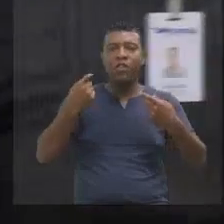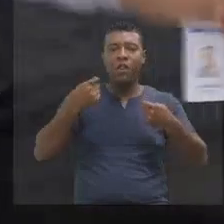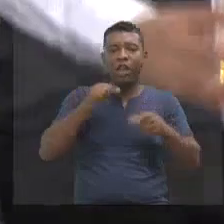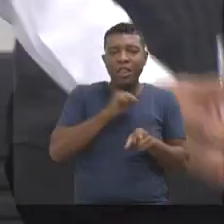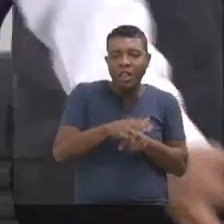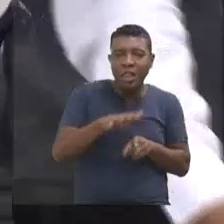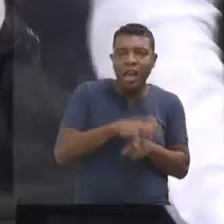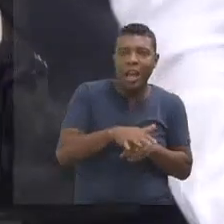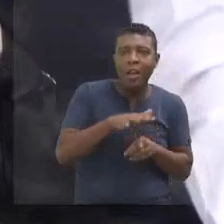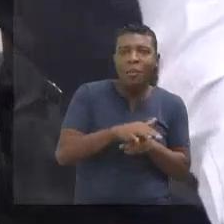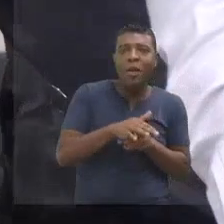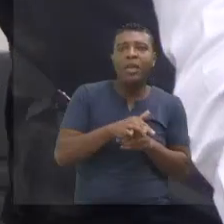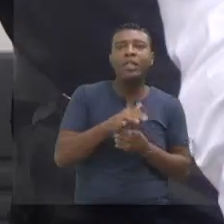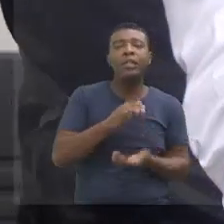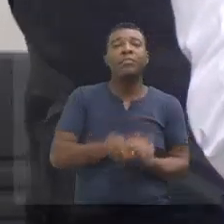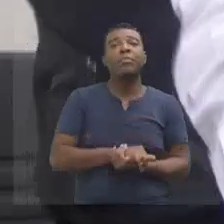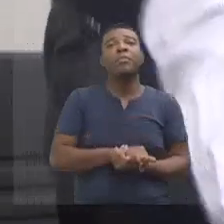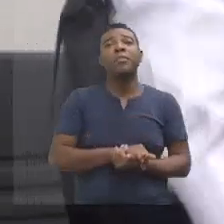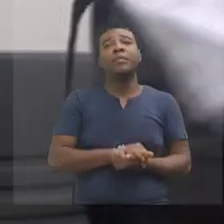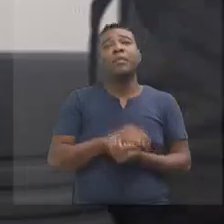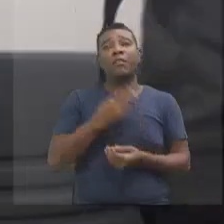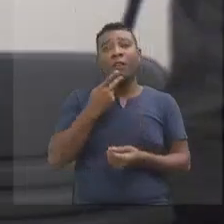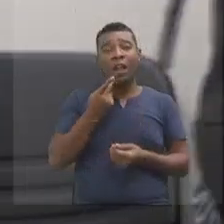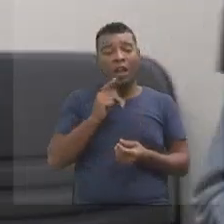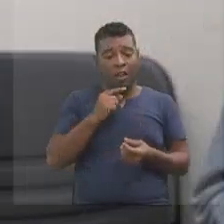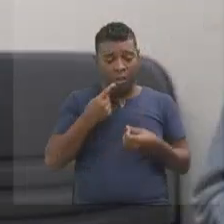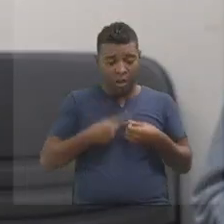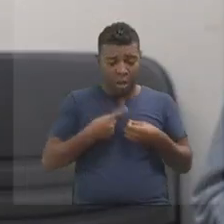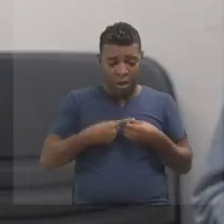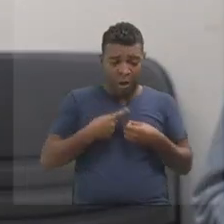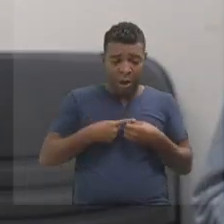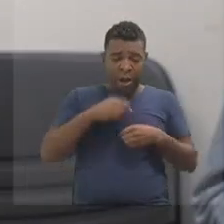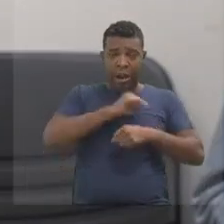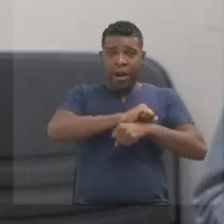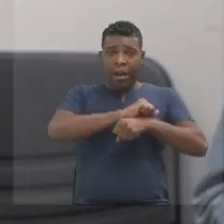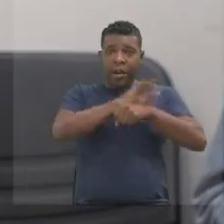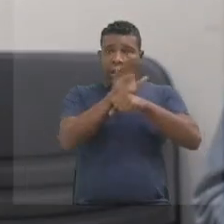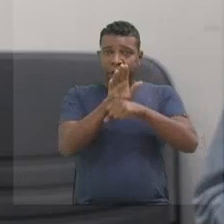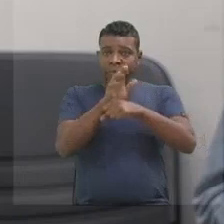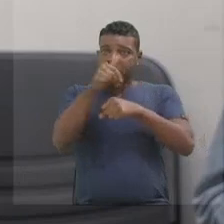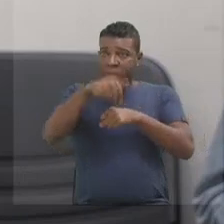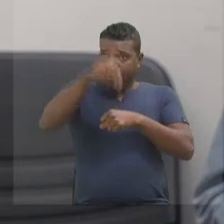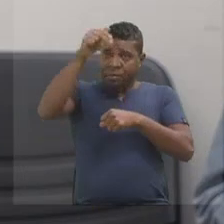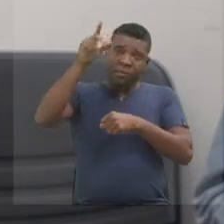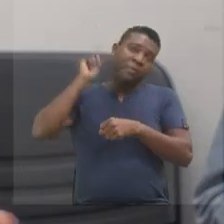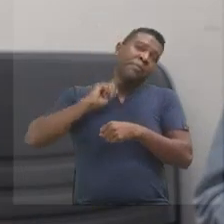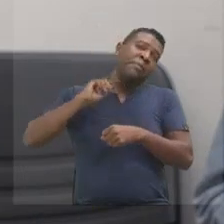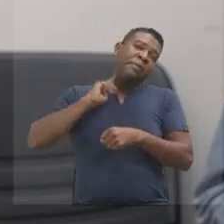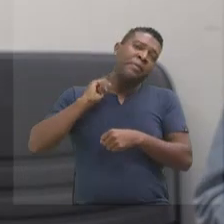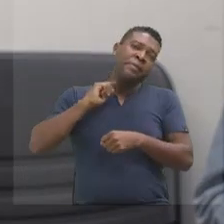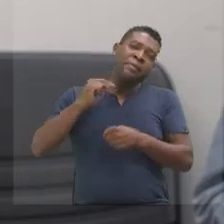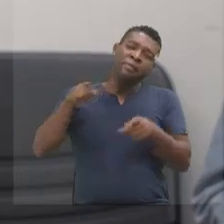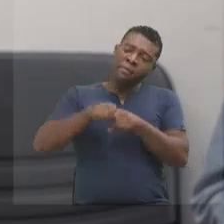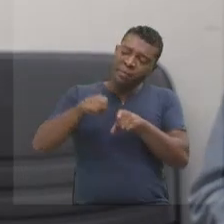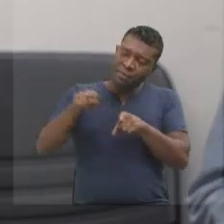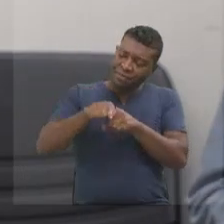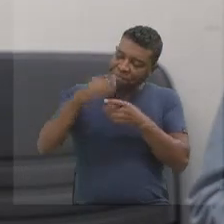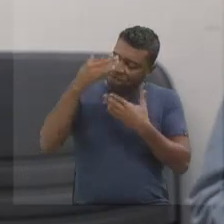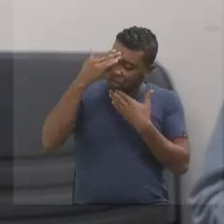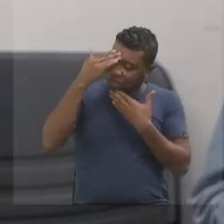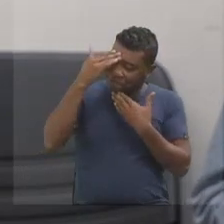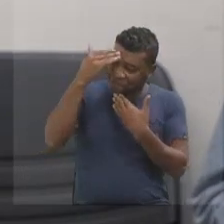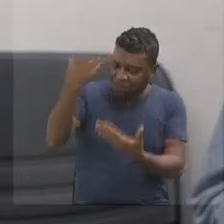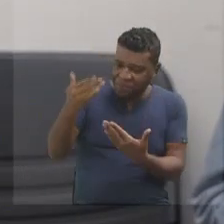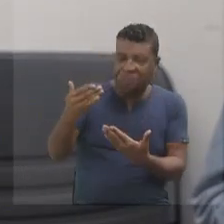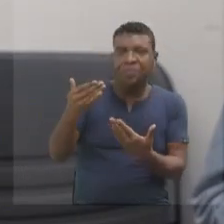aqui falando em nome da nossa cidade de Montes Claros do Norte Minas eu quero também agradecê-lo é